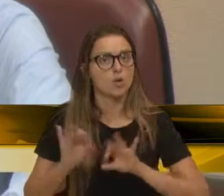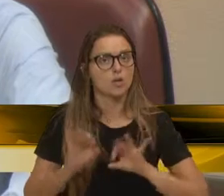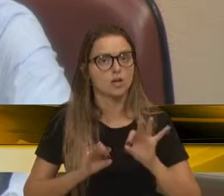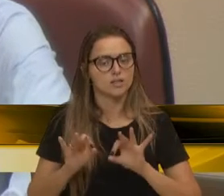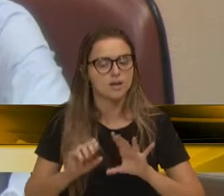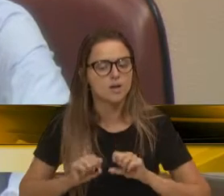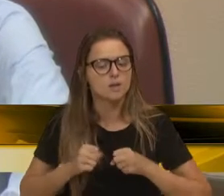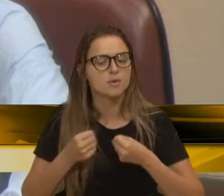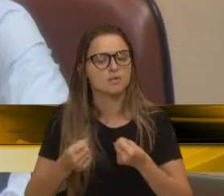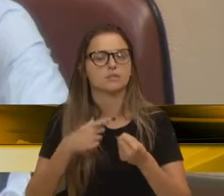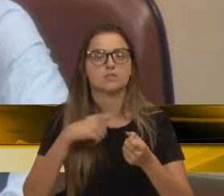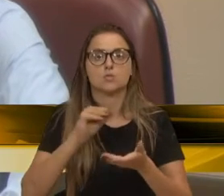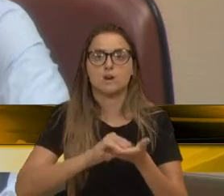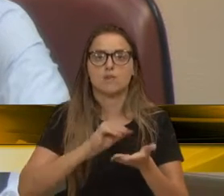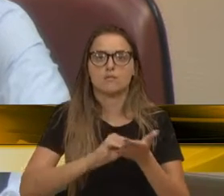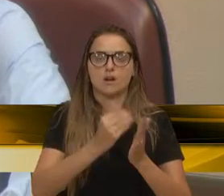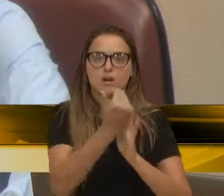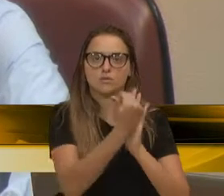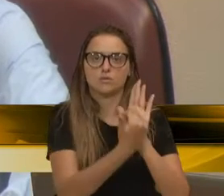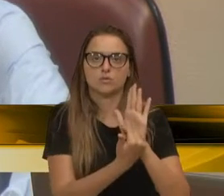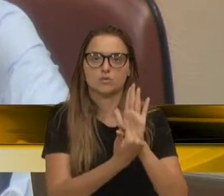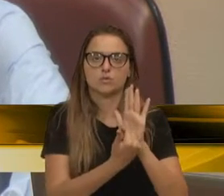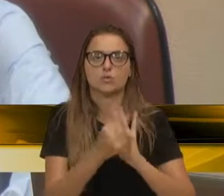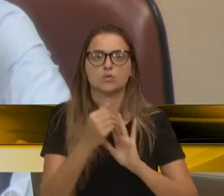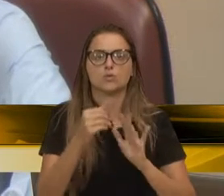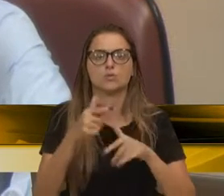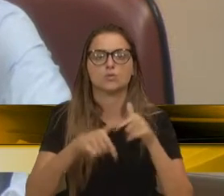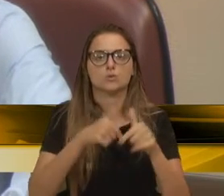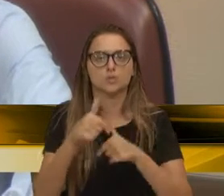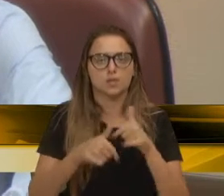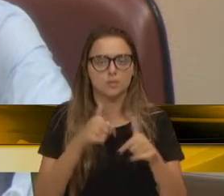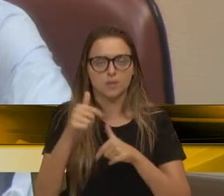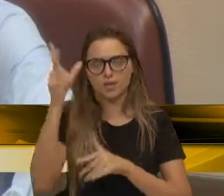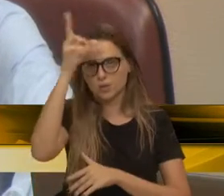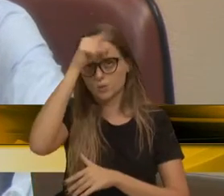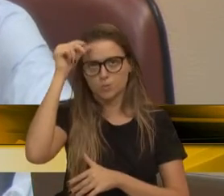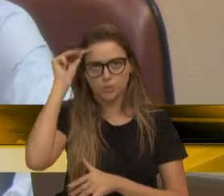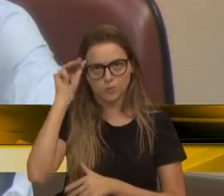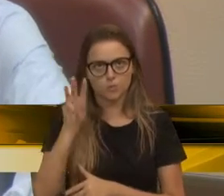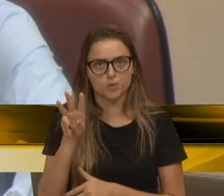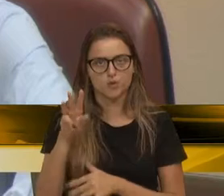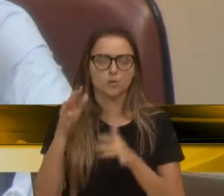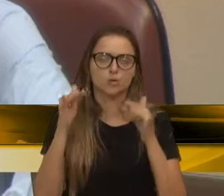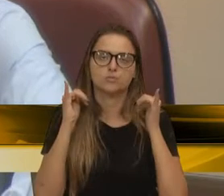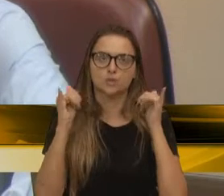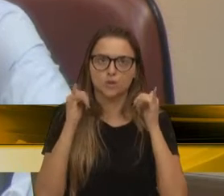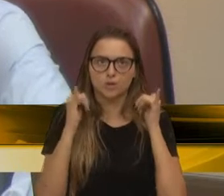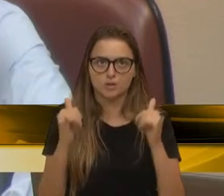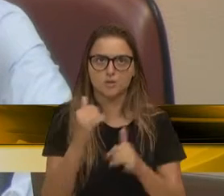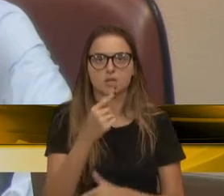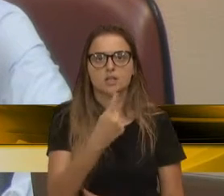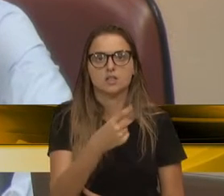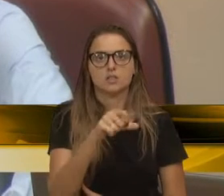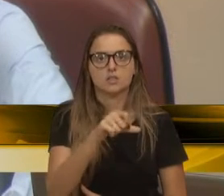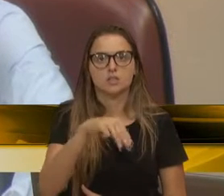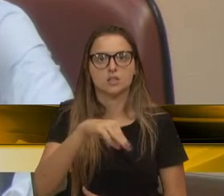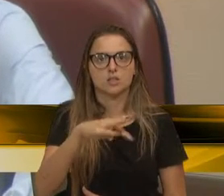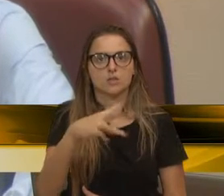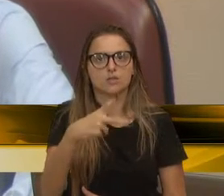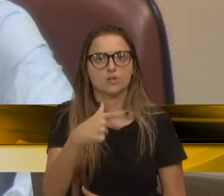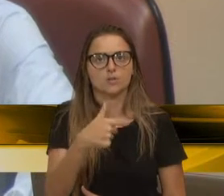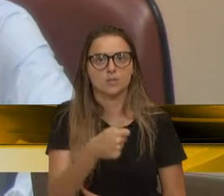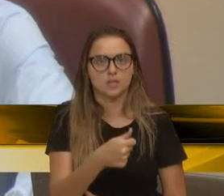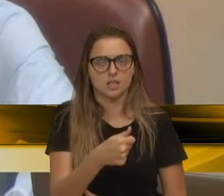um déficit no serviço público de transporte coletivo por ônibus na ordem de 19 milhões